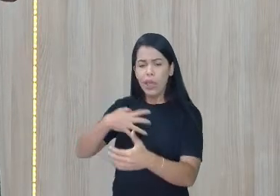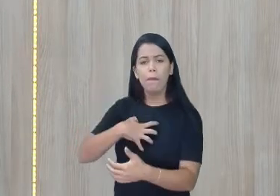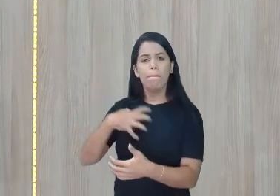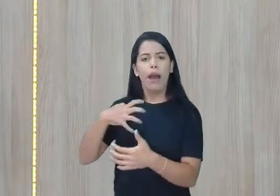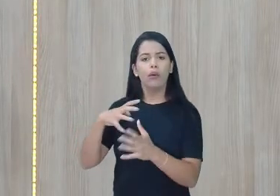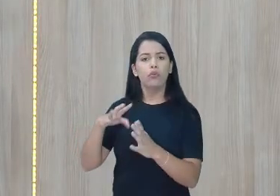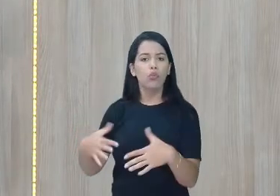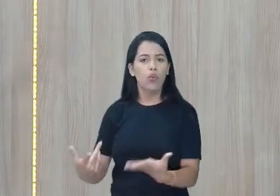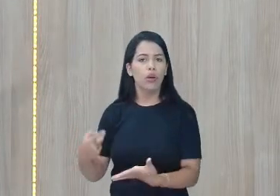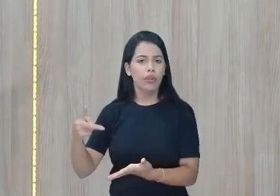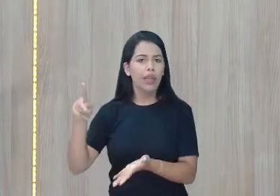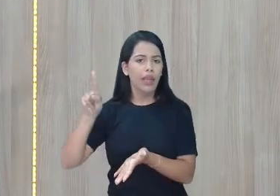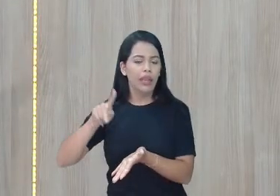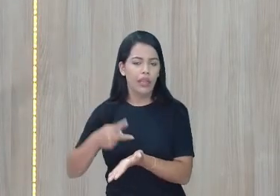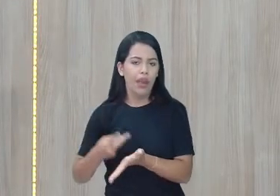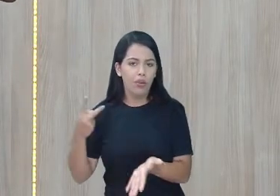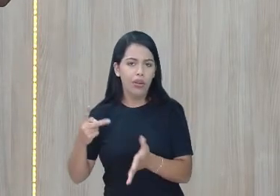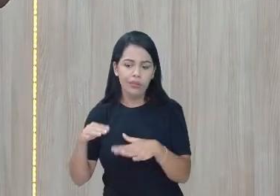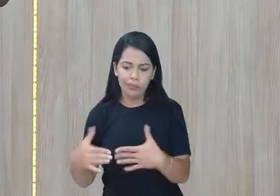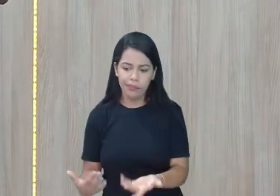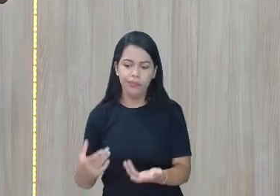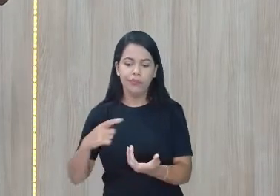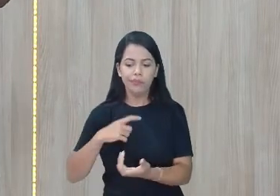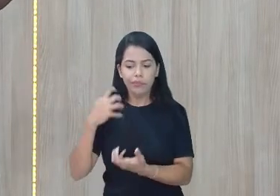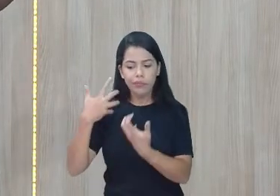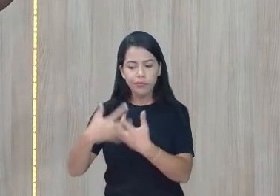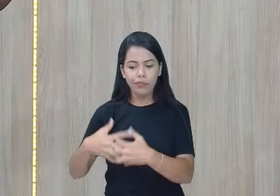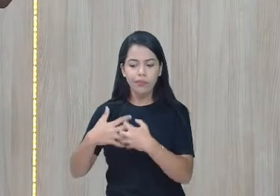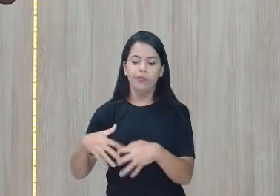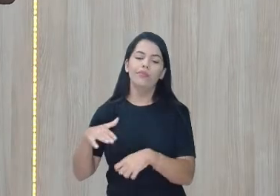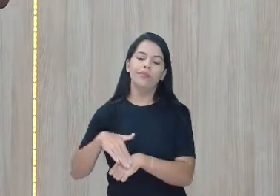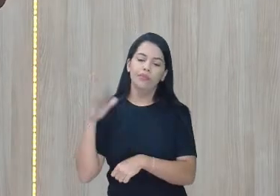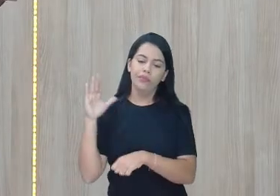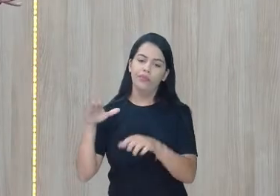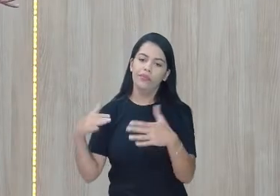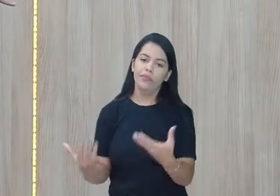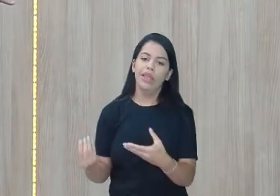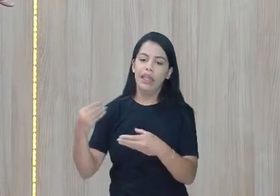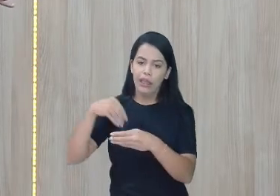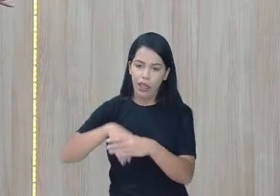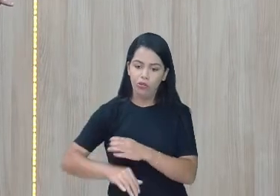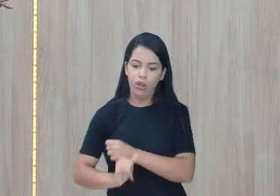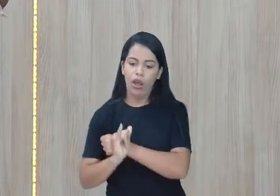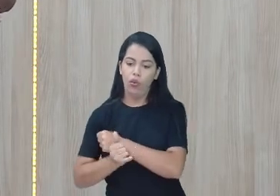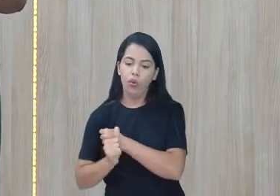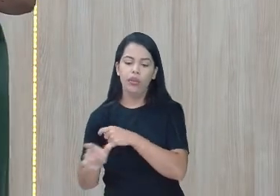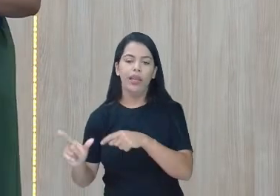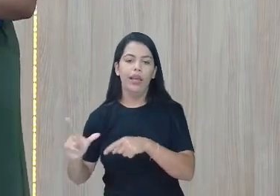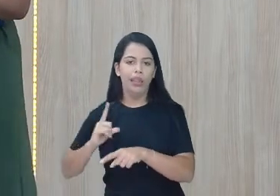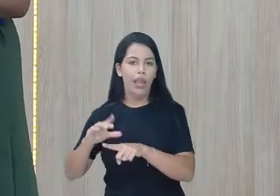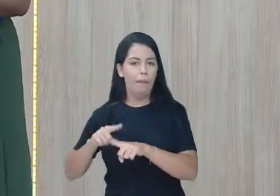é quando eu tenho uma reflexão maior. E isso acontece mais na crônica e não acontece na notícia, tá certo?